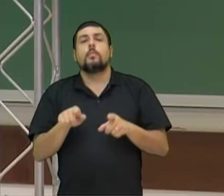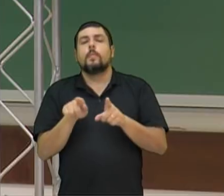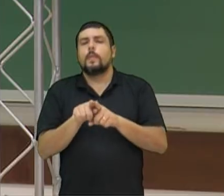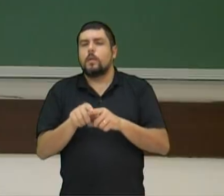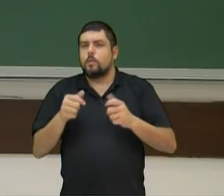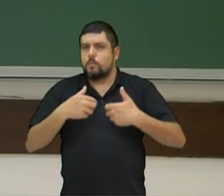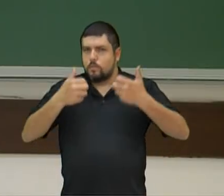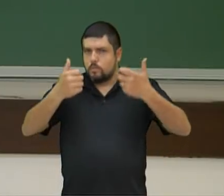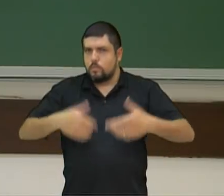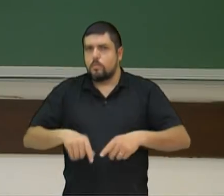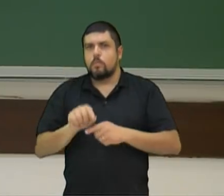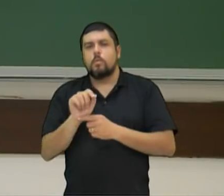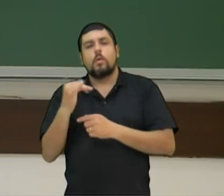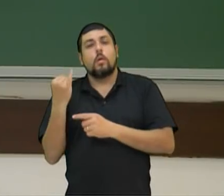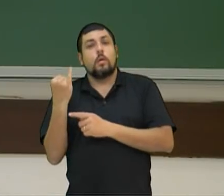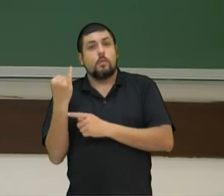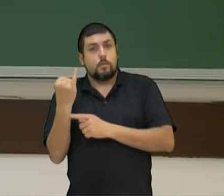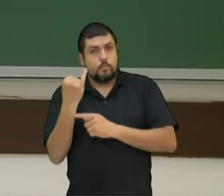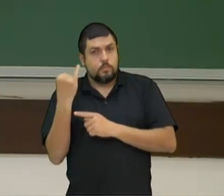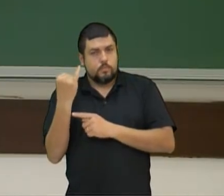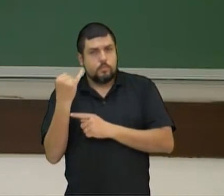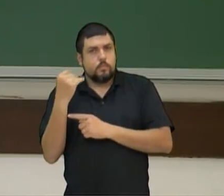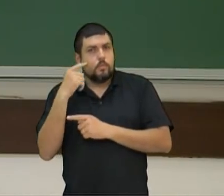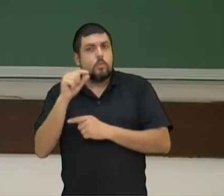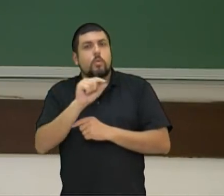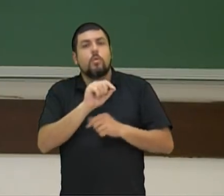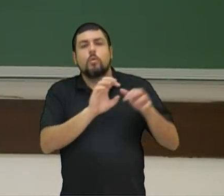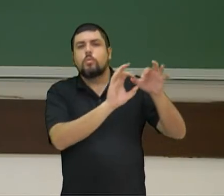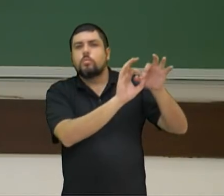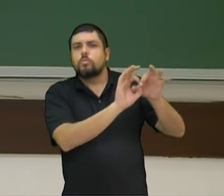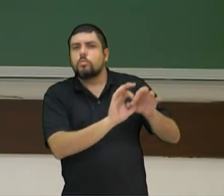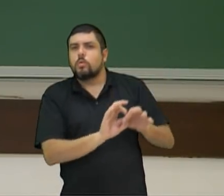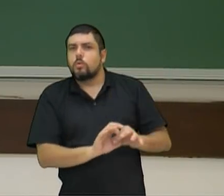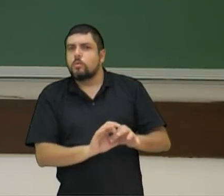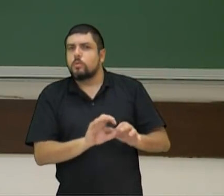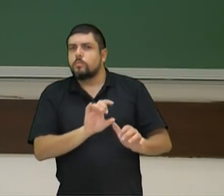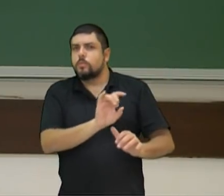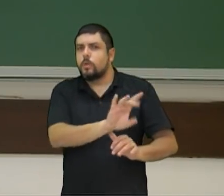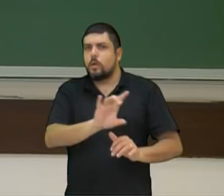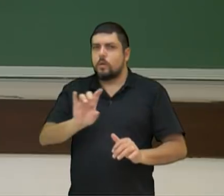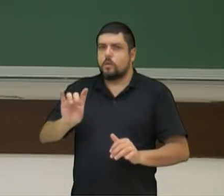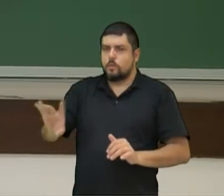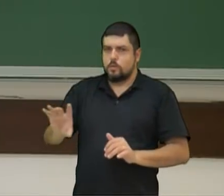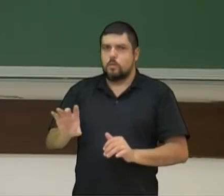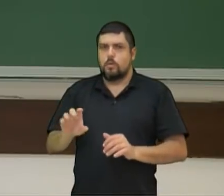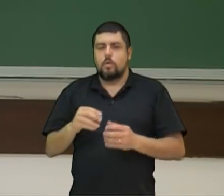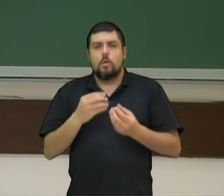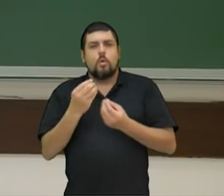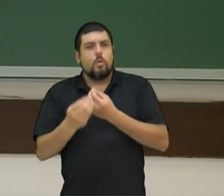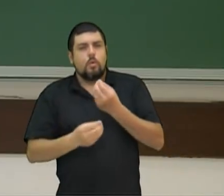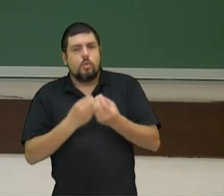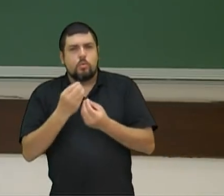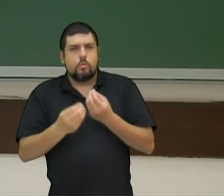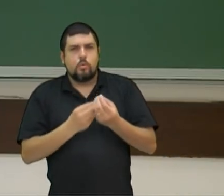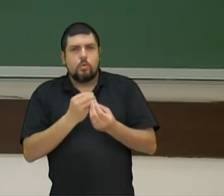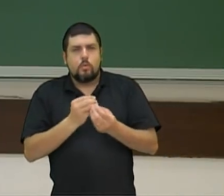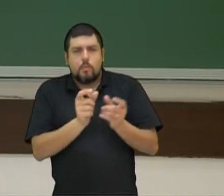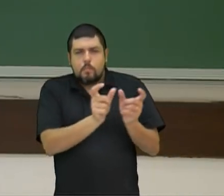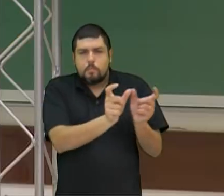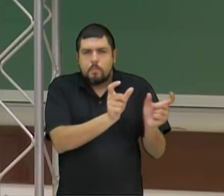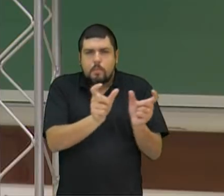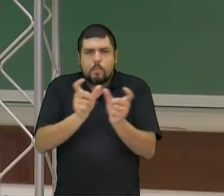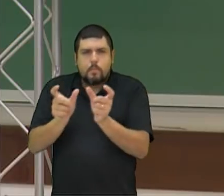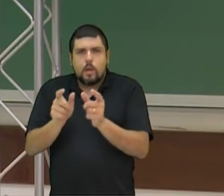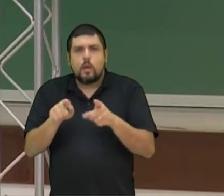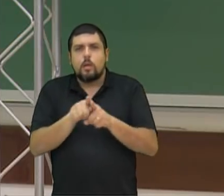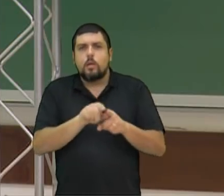vai ver a importância do contexto nesses gêneros, o contexto da enunciação, o contexto verbal, o contexto extraverbal,